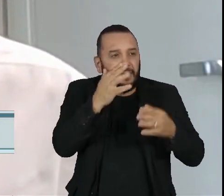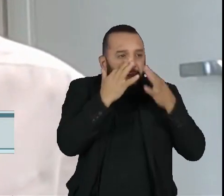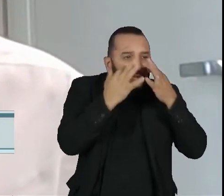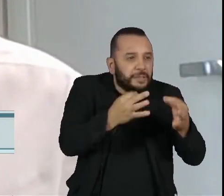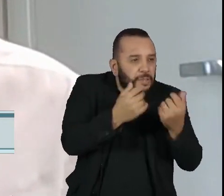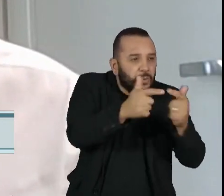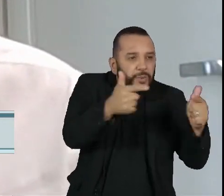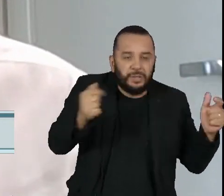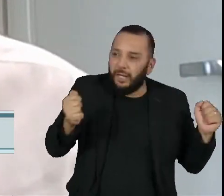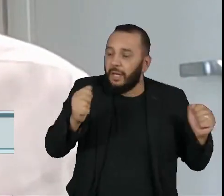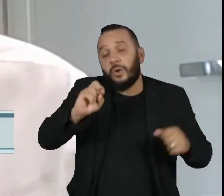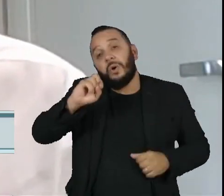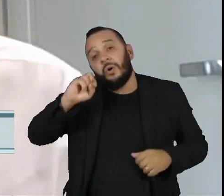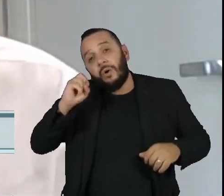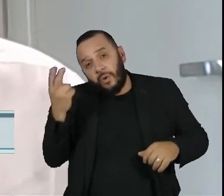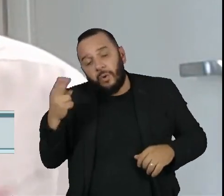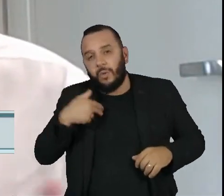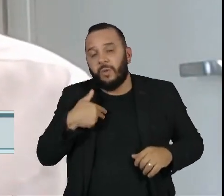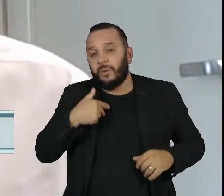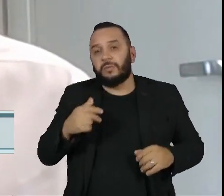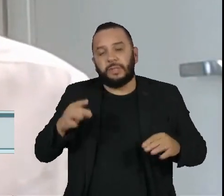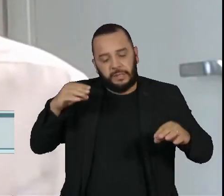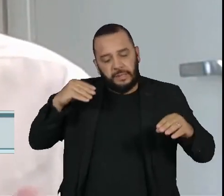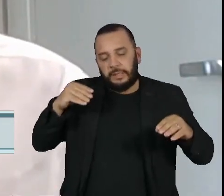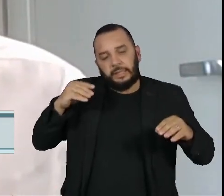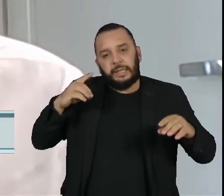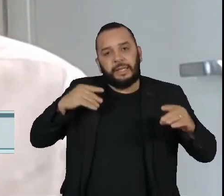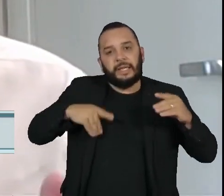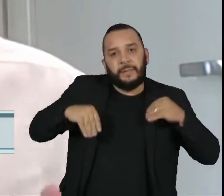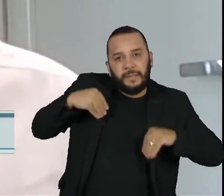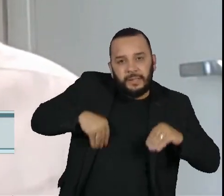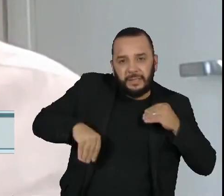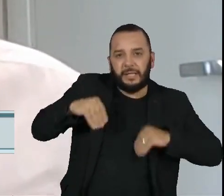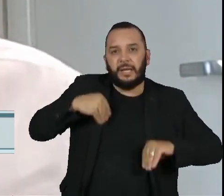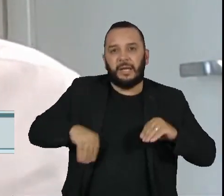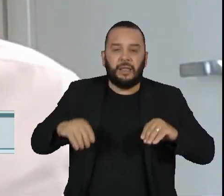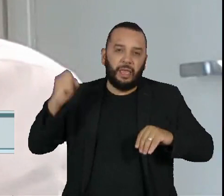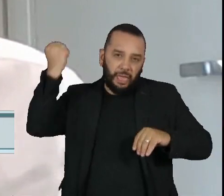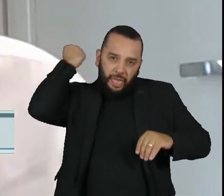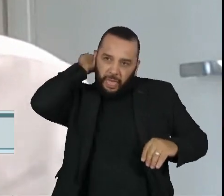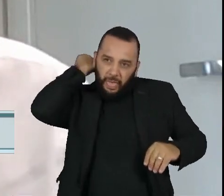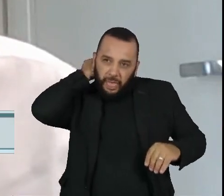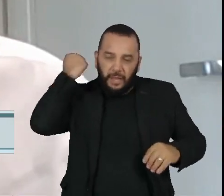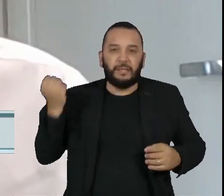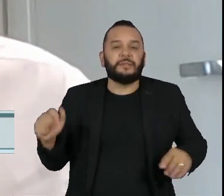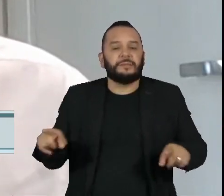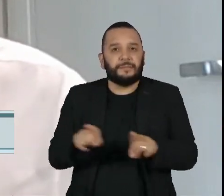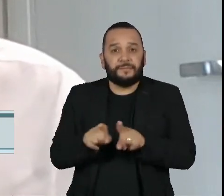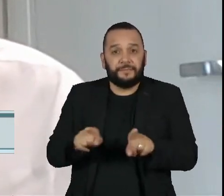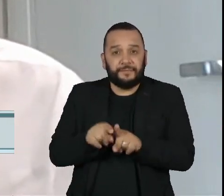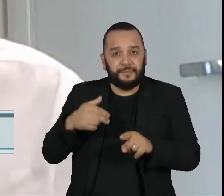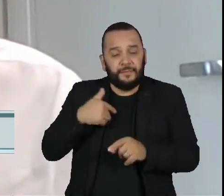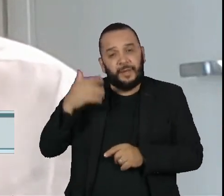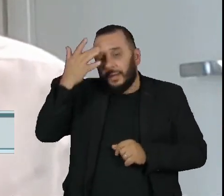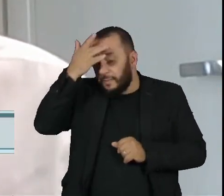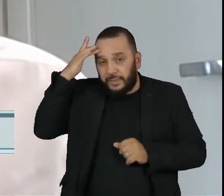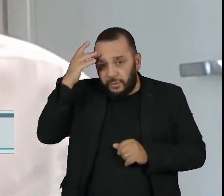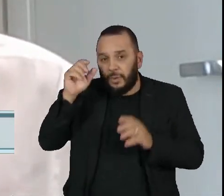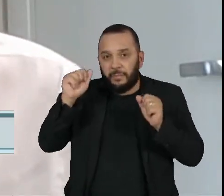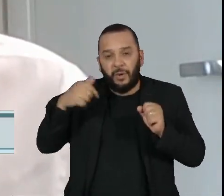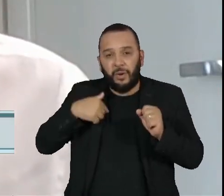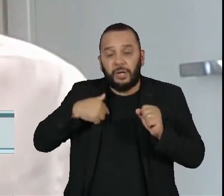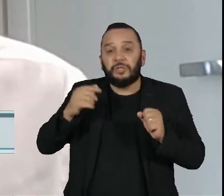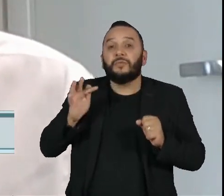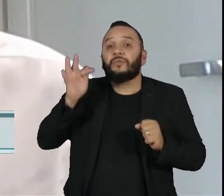longo prazo, vai ter uma chance muito maior de desenvolver depressão, ansiedade. E, ao longo da vida, pessoas que não dormem bem têm mais chance de desenvolver